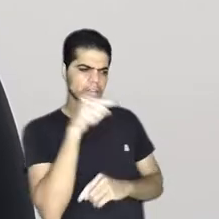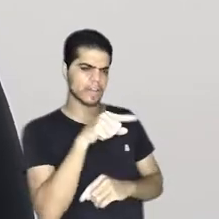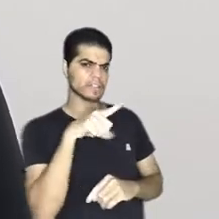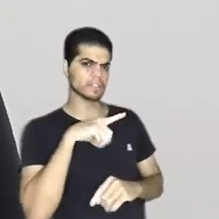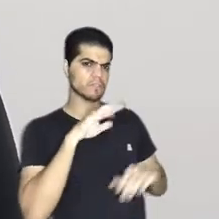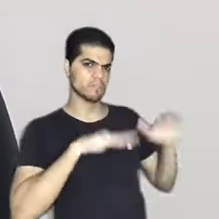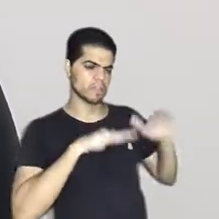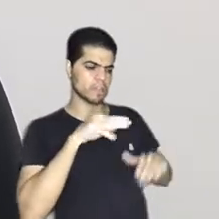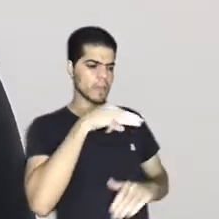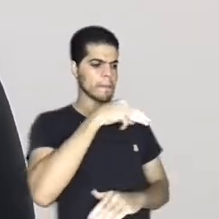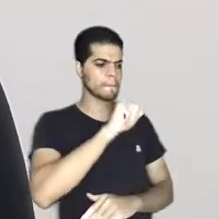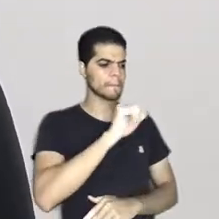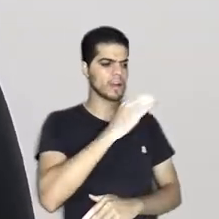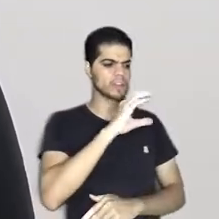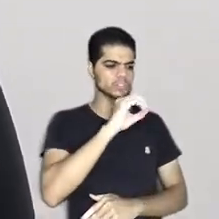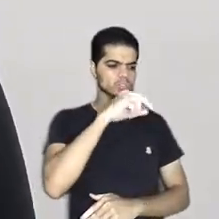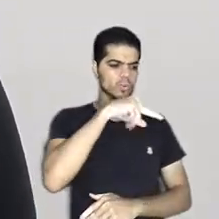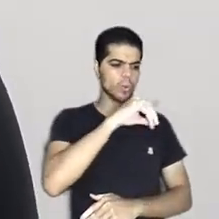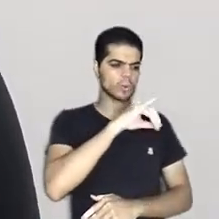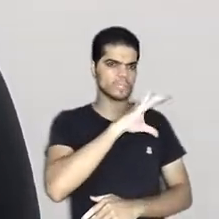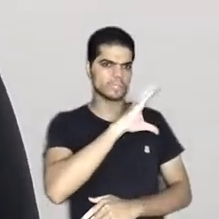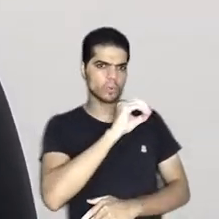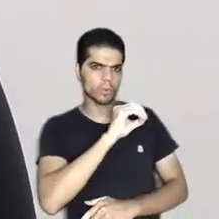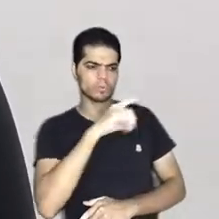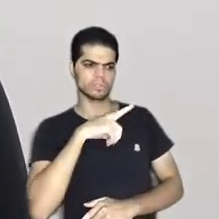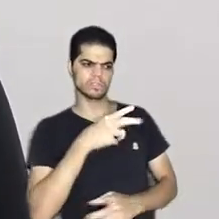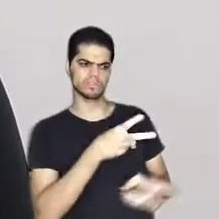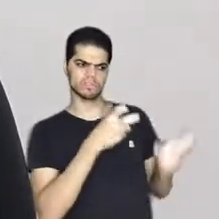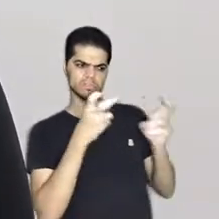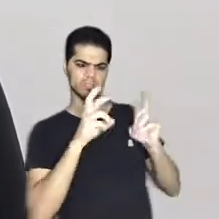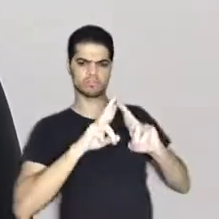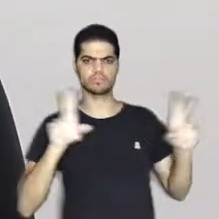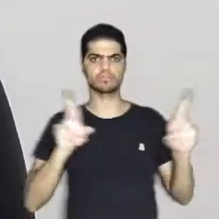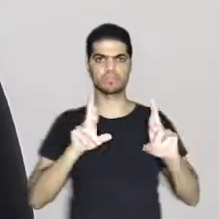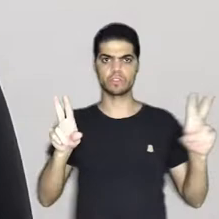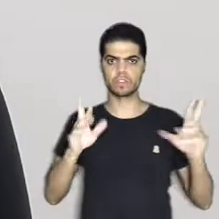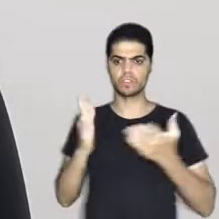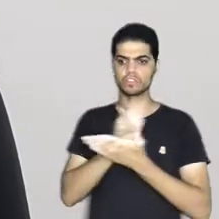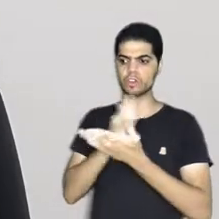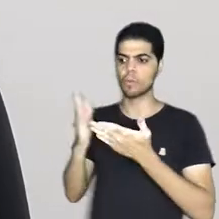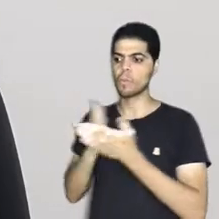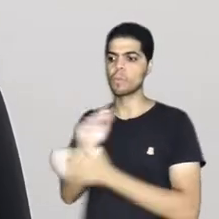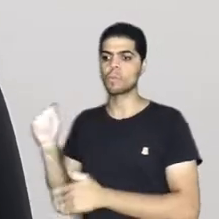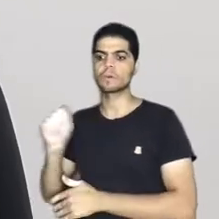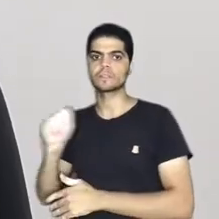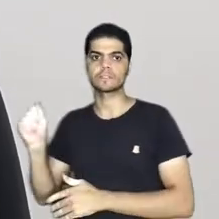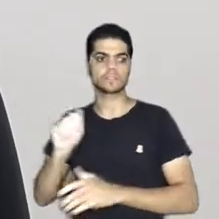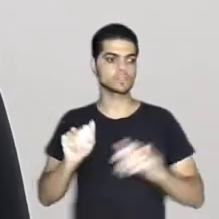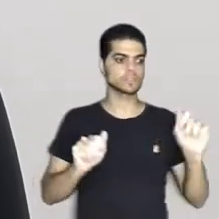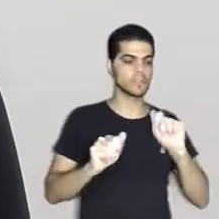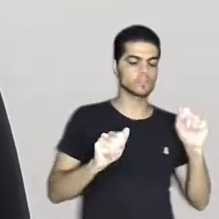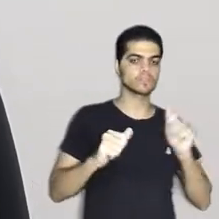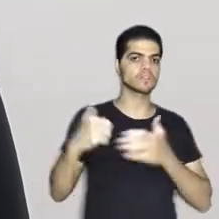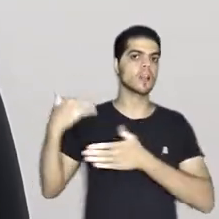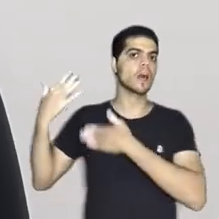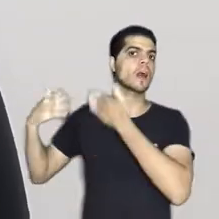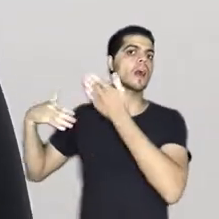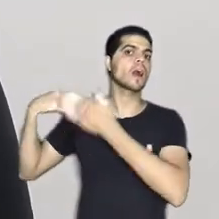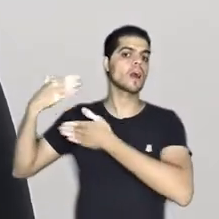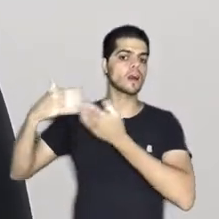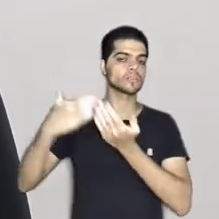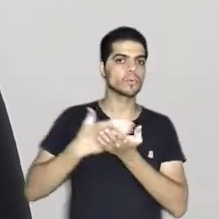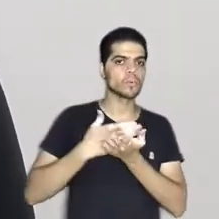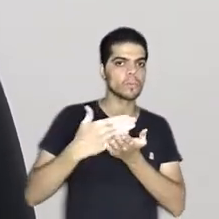associativismo que é um tanto diferente para grande parte das associações do começo do